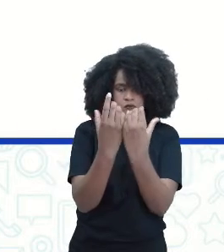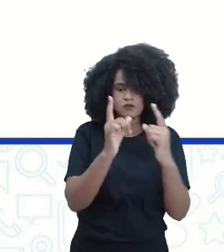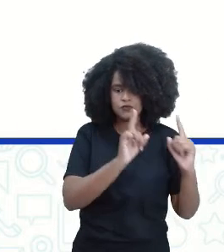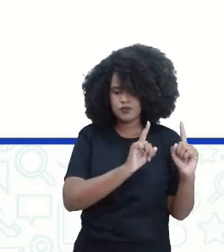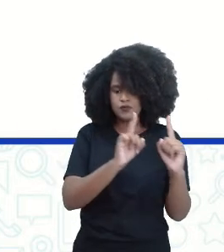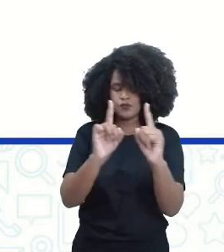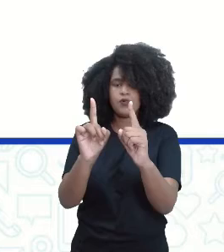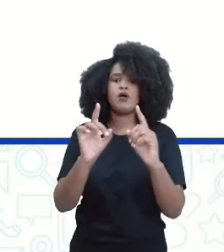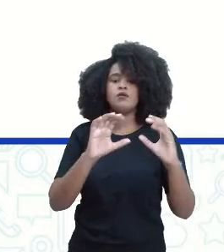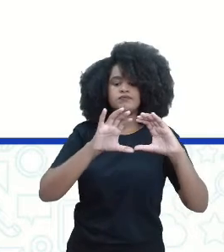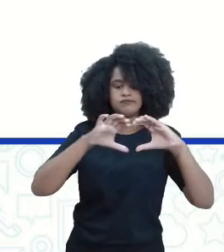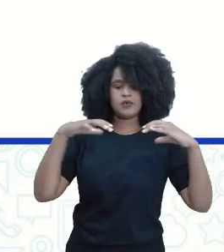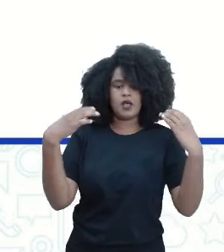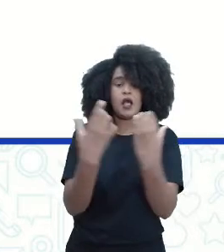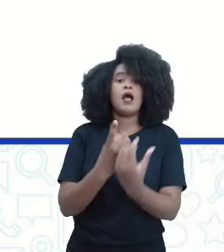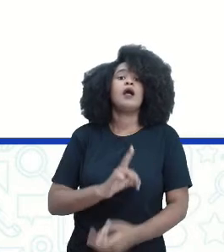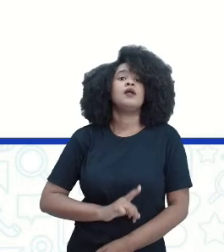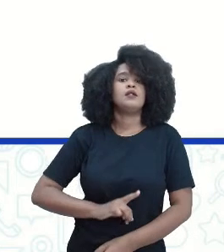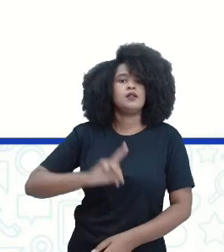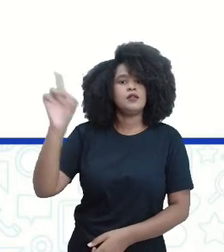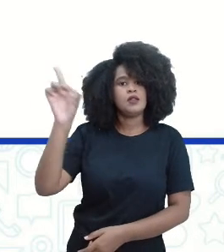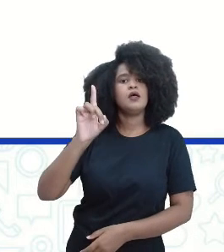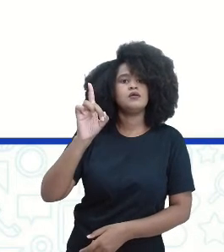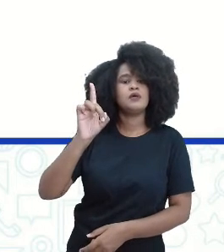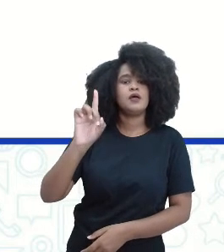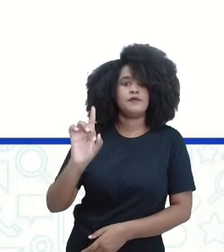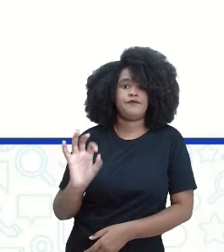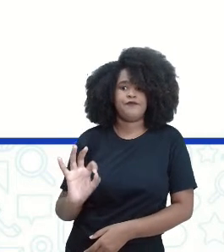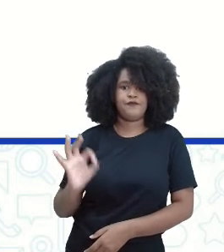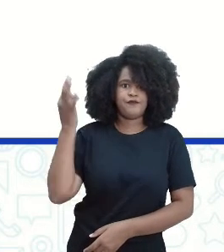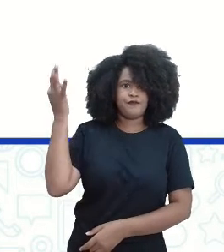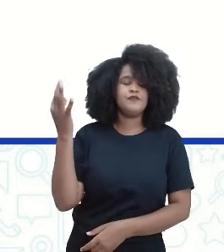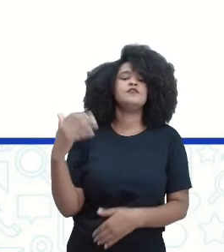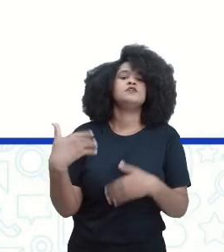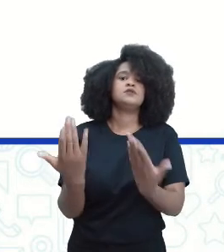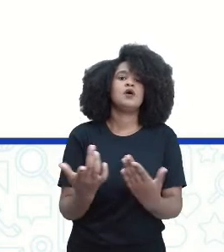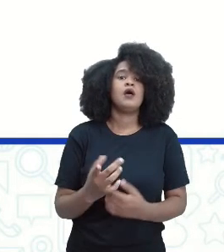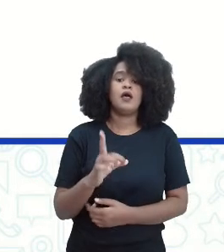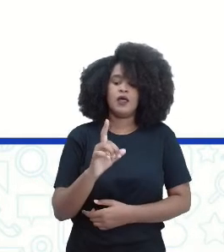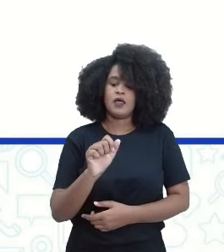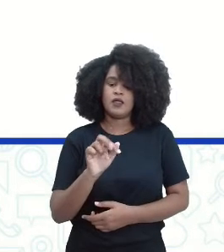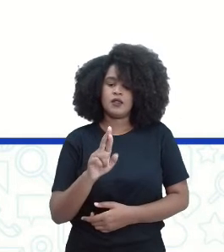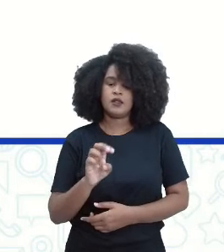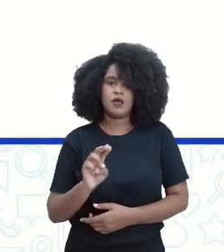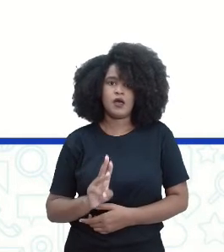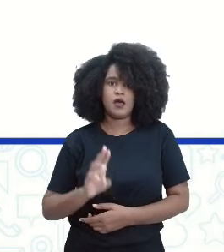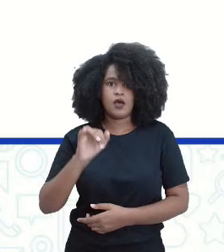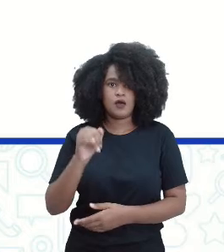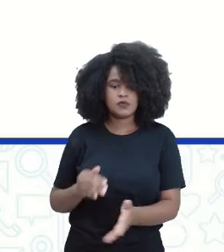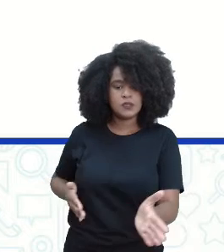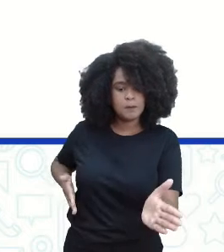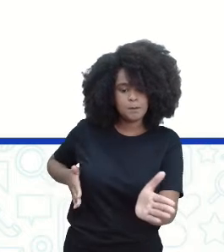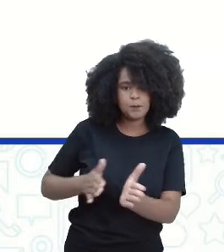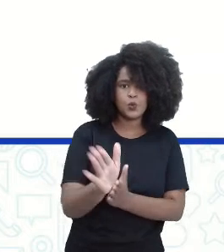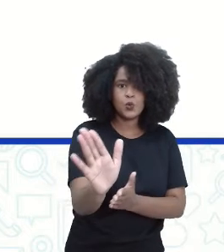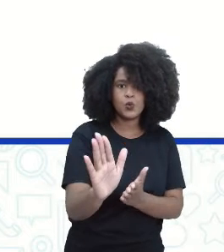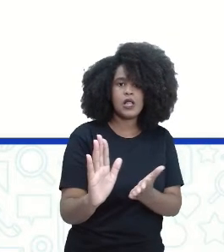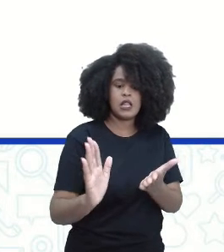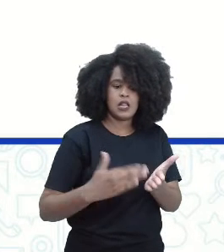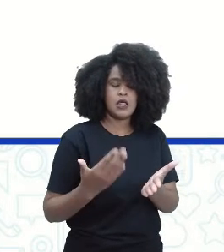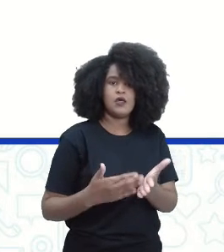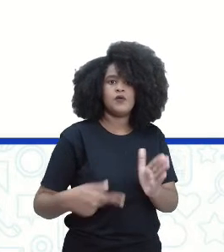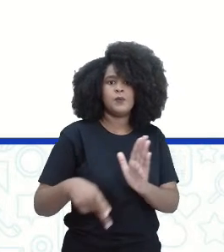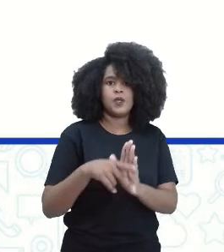Sociedade Linneana aí em Londres, em 1858, Darwin foi lá e publicou o seu trabalho, né,